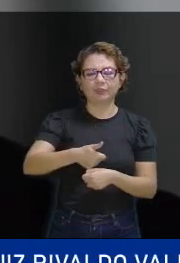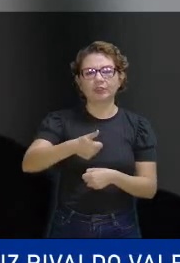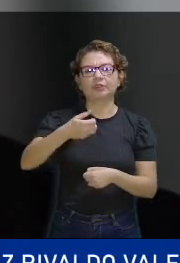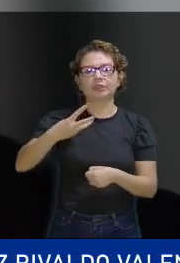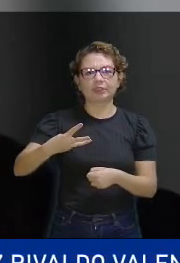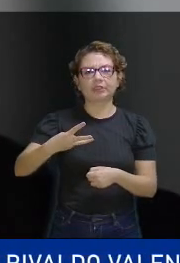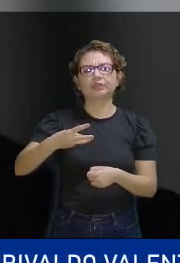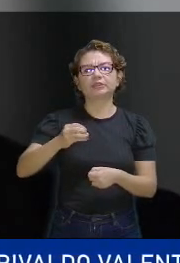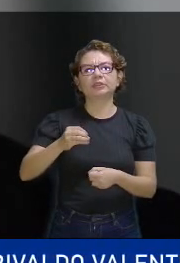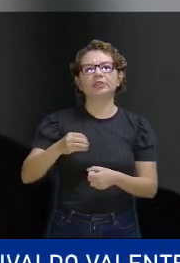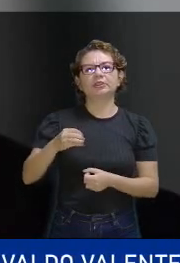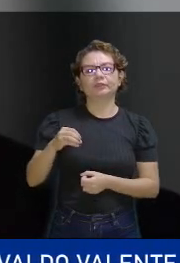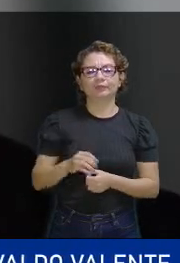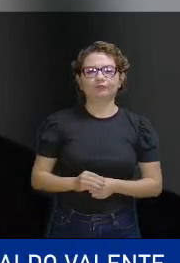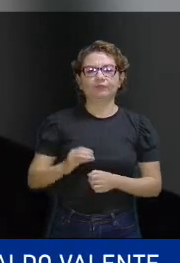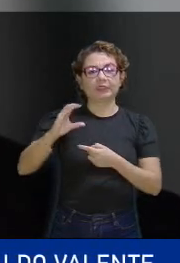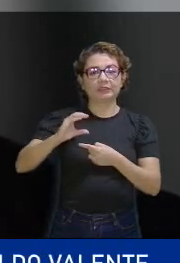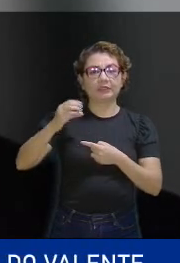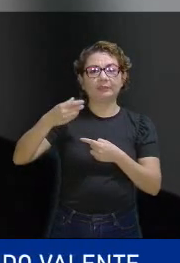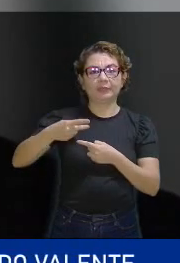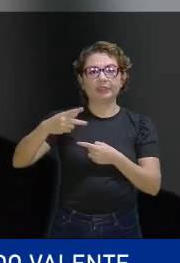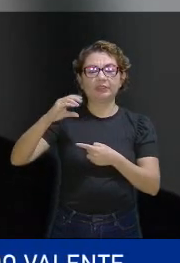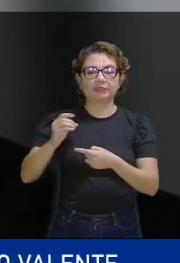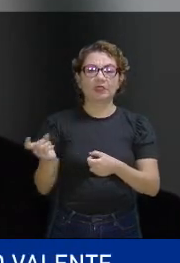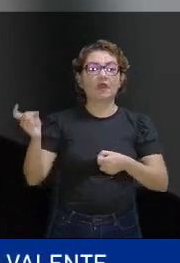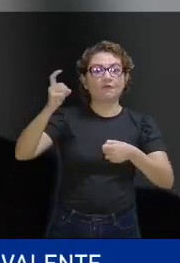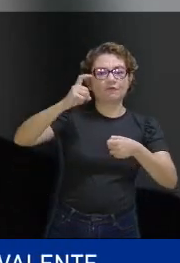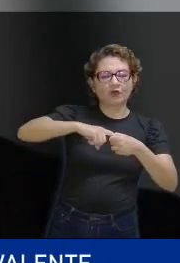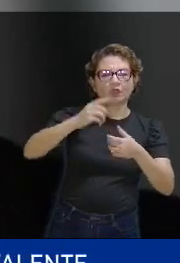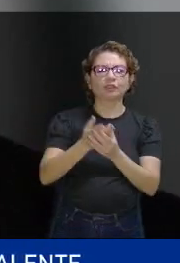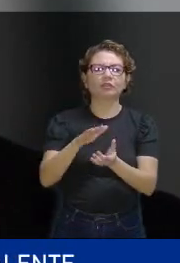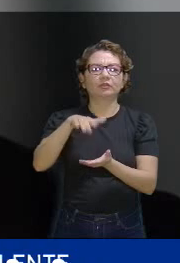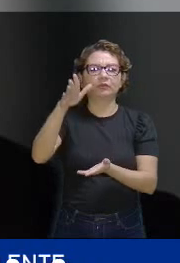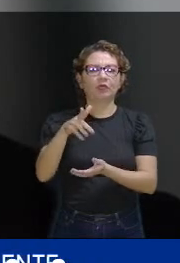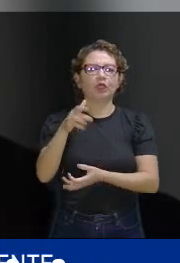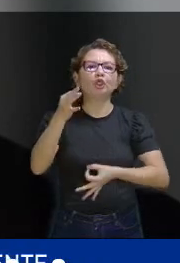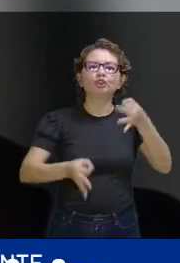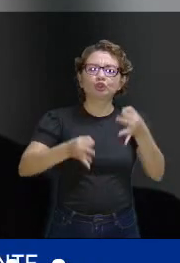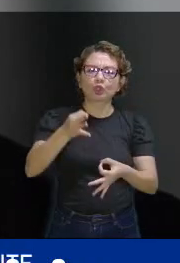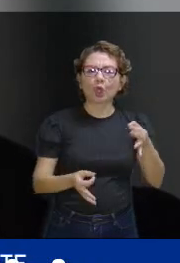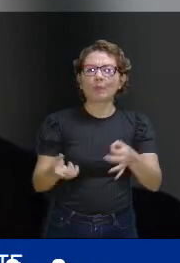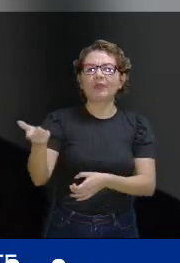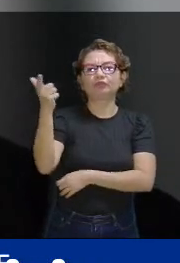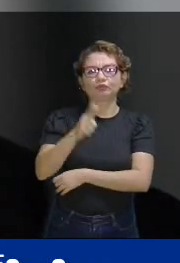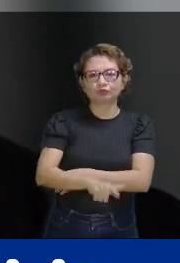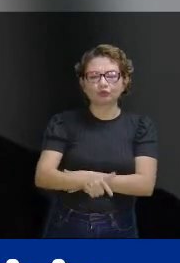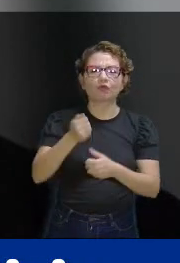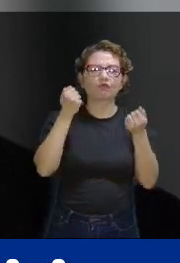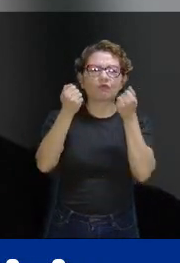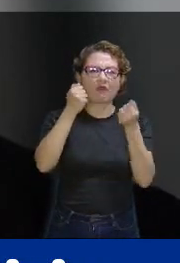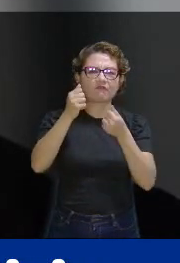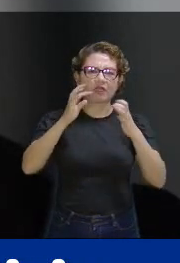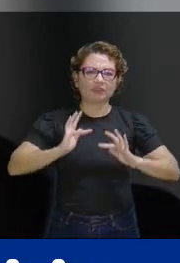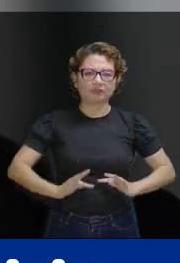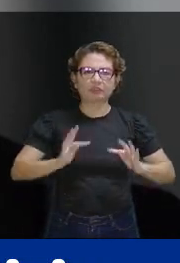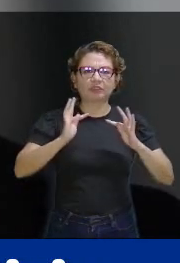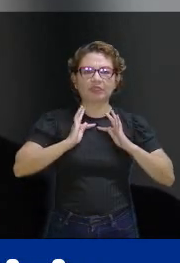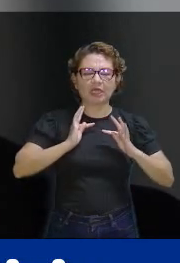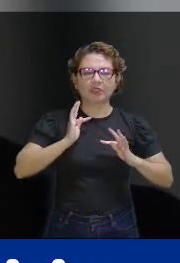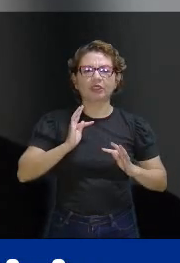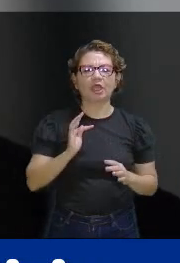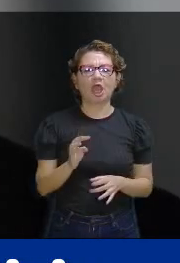CPC, e determina o retorno dos autos ao juízo de origem para novo julgamento, com análise técnica e